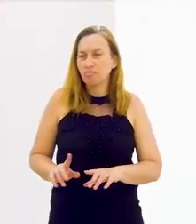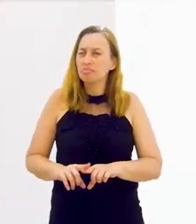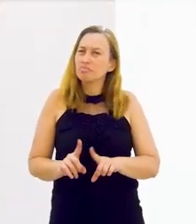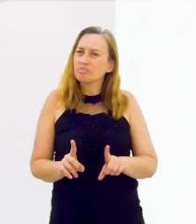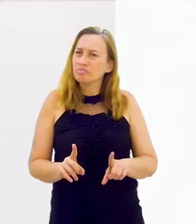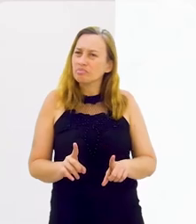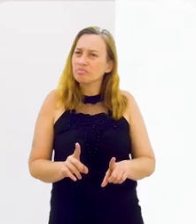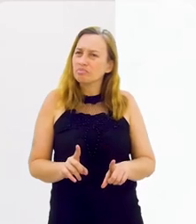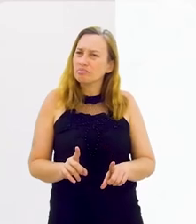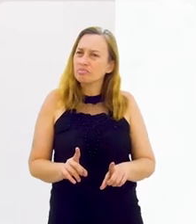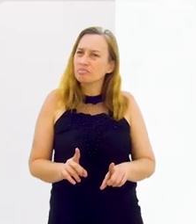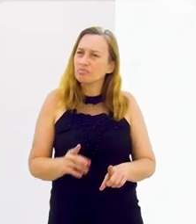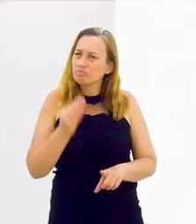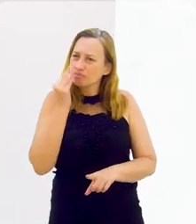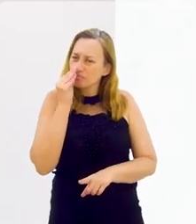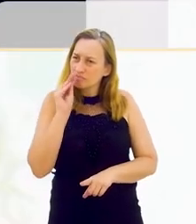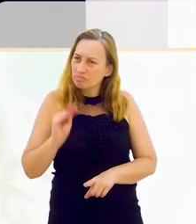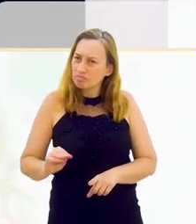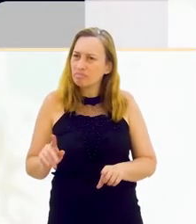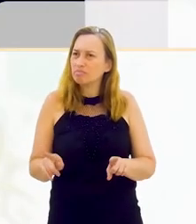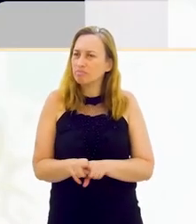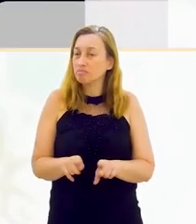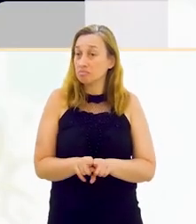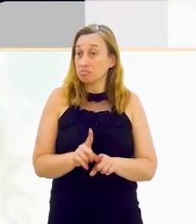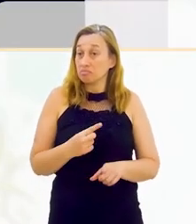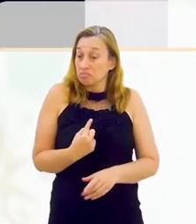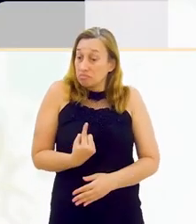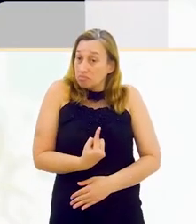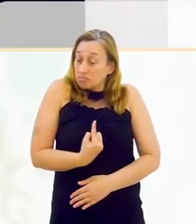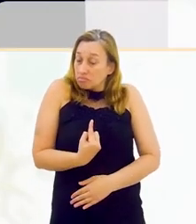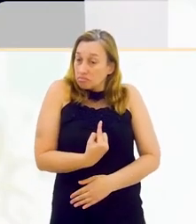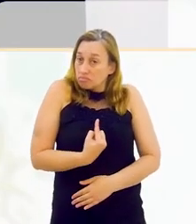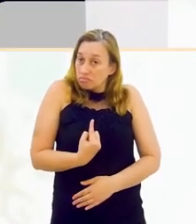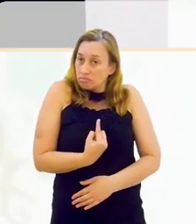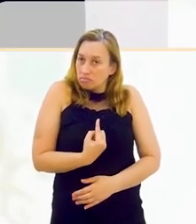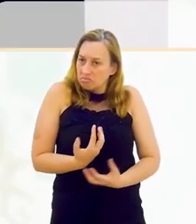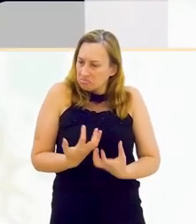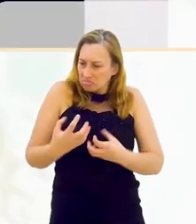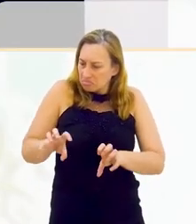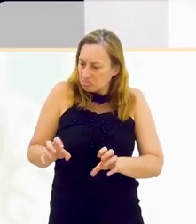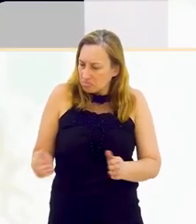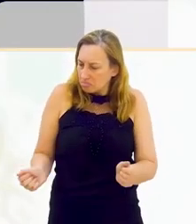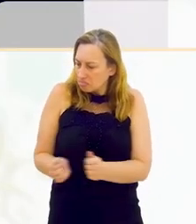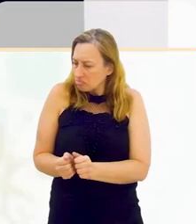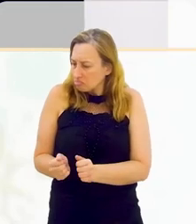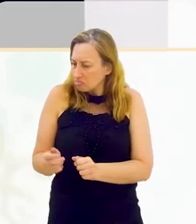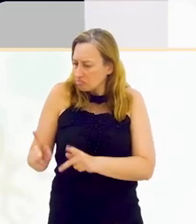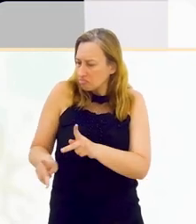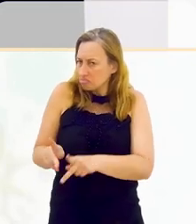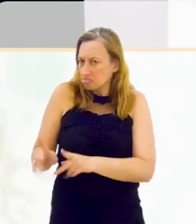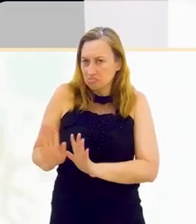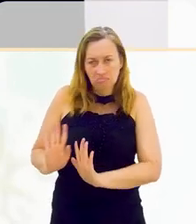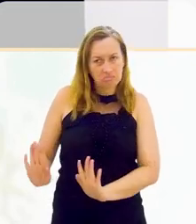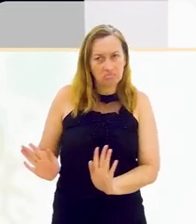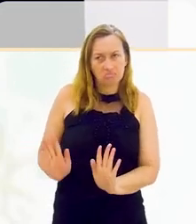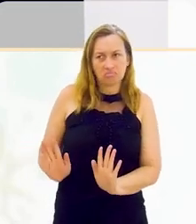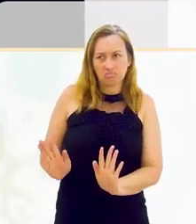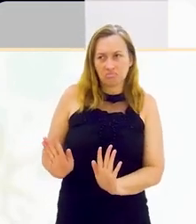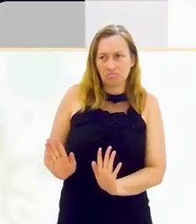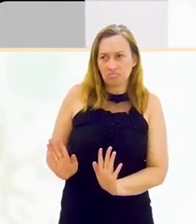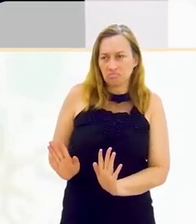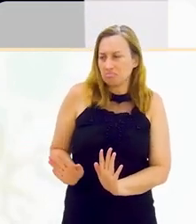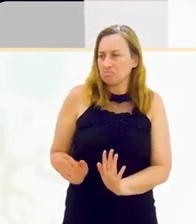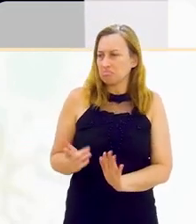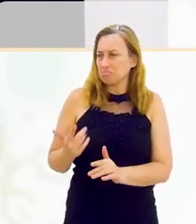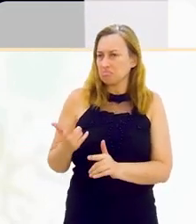fala. Mas tem a ver com a rejeição também. Não, eu vou me trancar aqui porque eu também não quero essa galera, entendeu? Esse pessoal